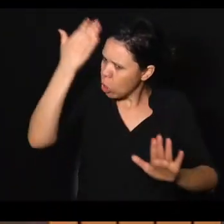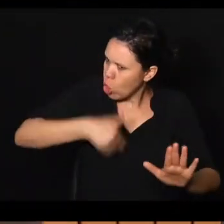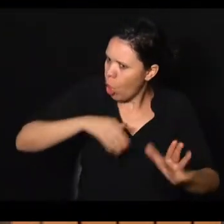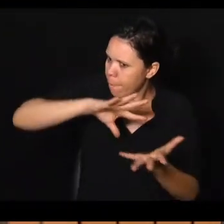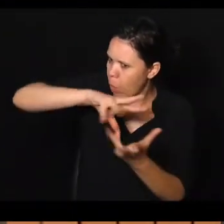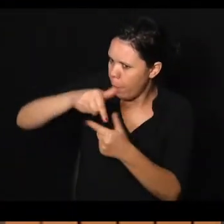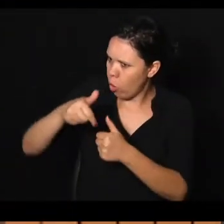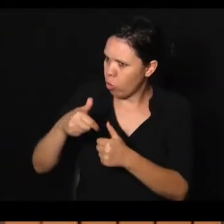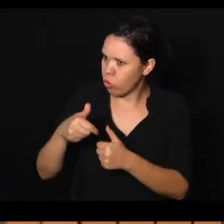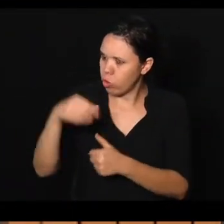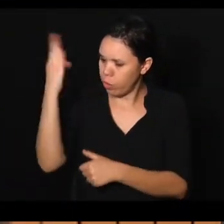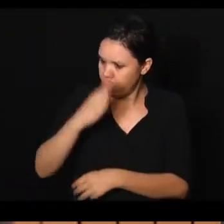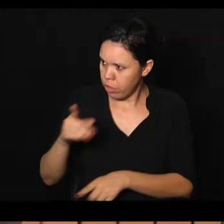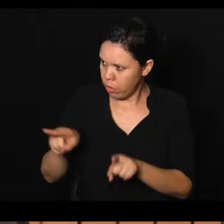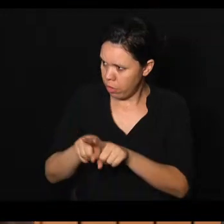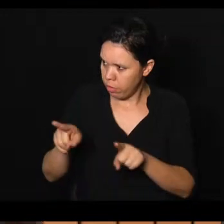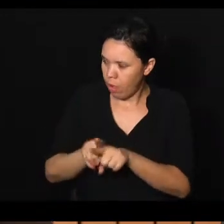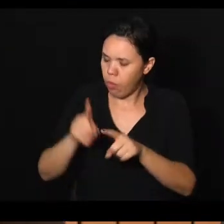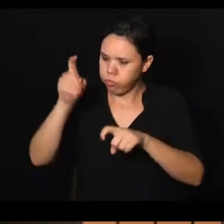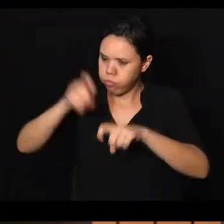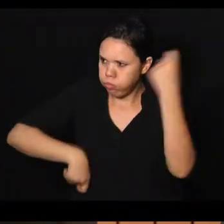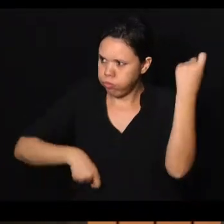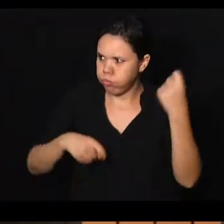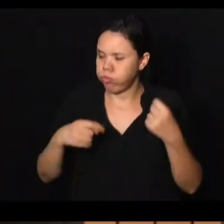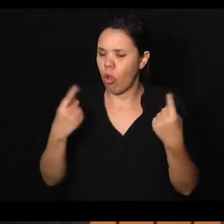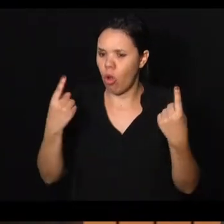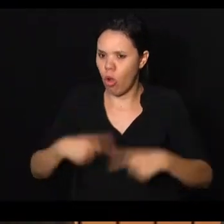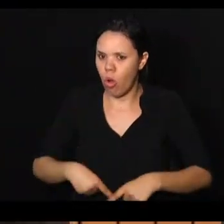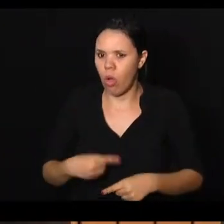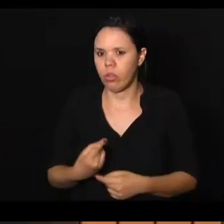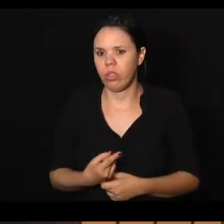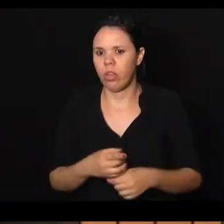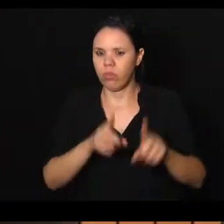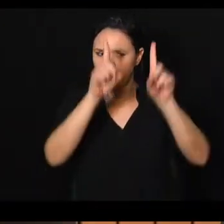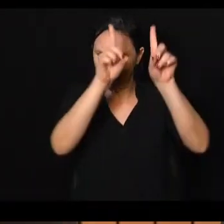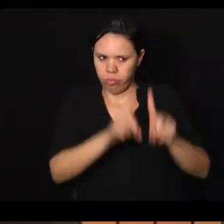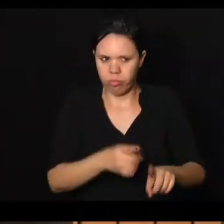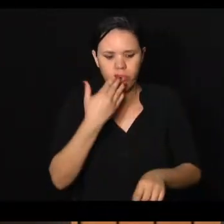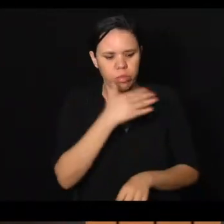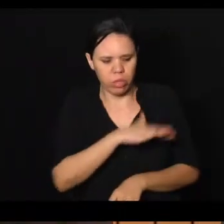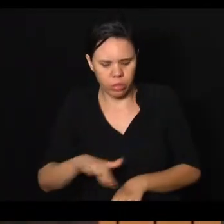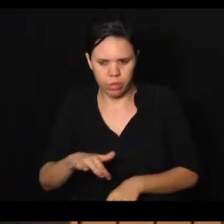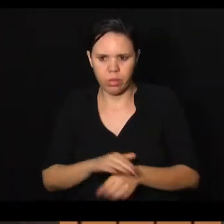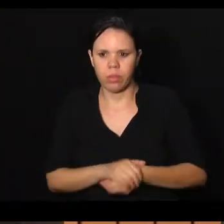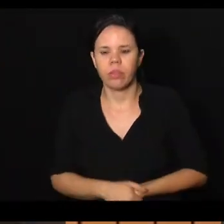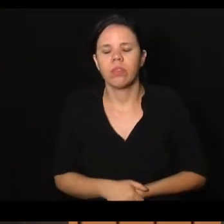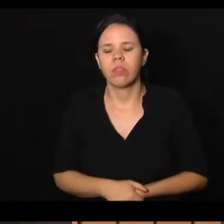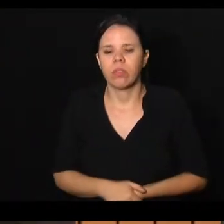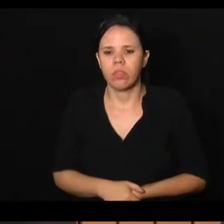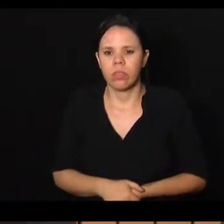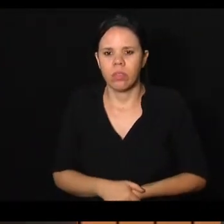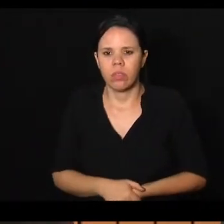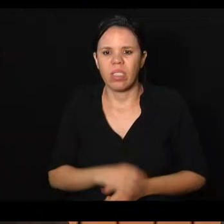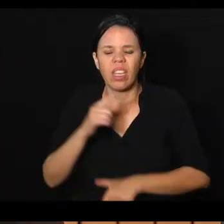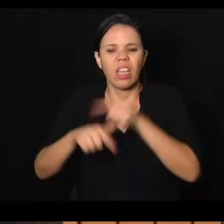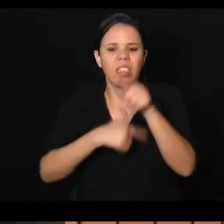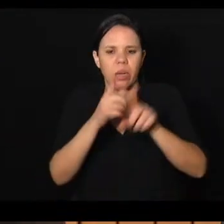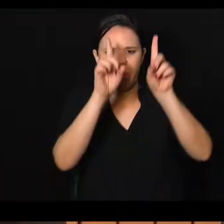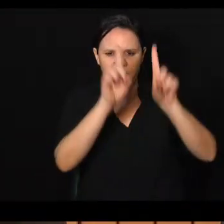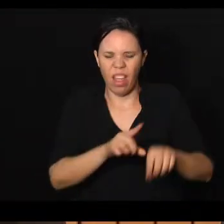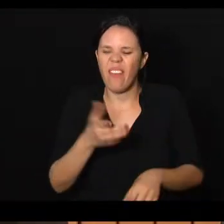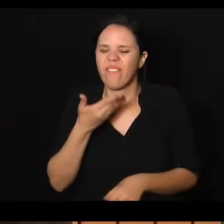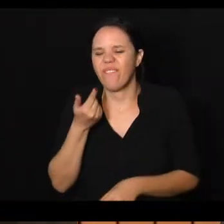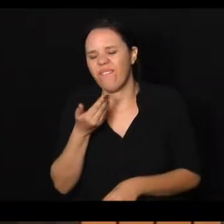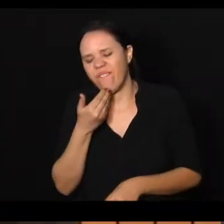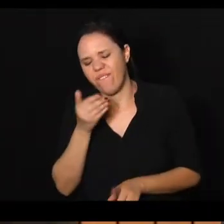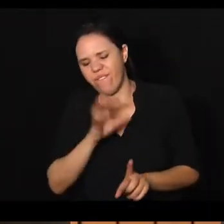crianças com deficiência. As pessoas que trabalham com crianças com deficiência aqui sabem muito bem o que eu estou falando. São presas